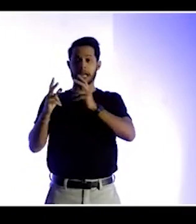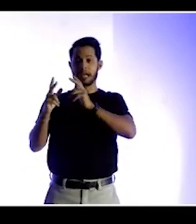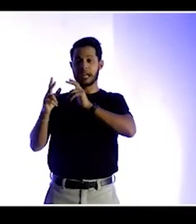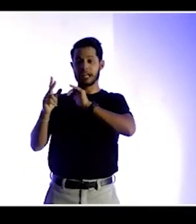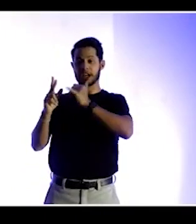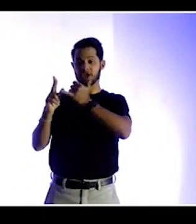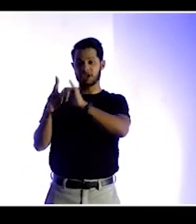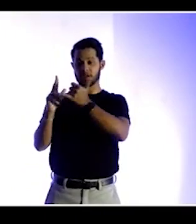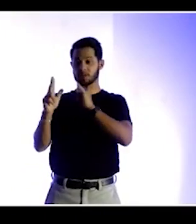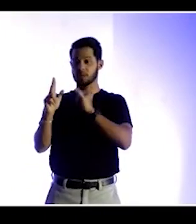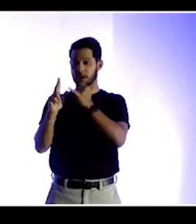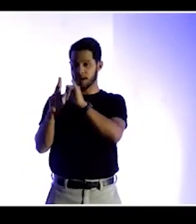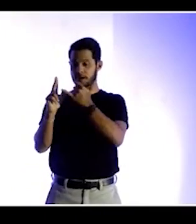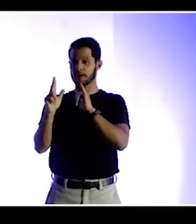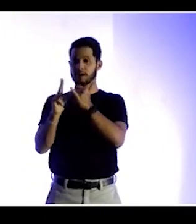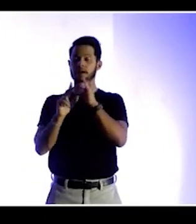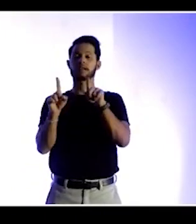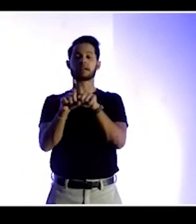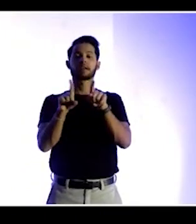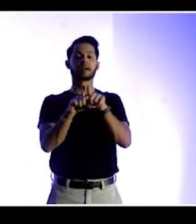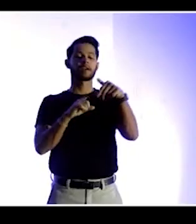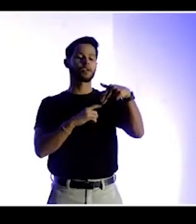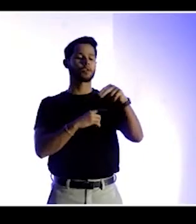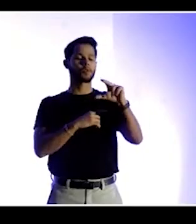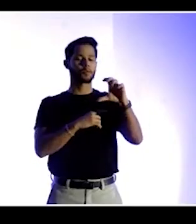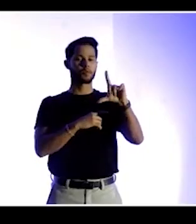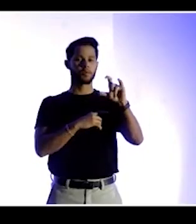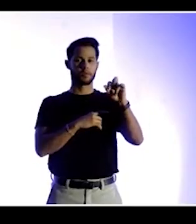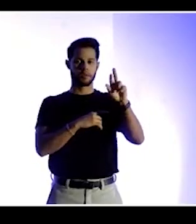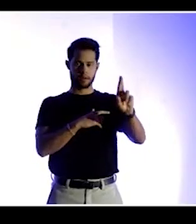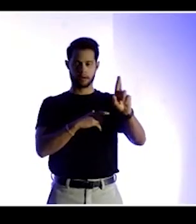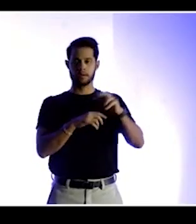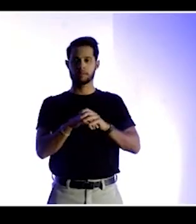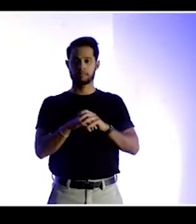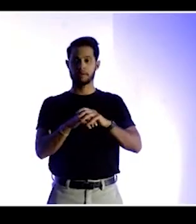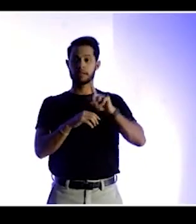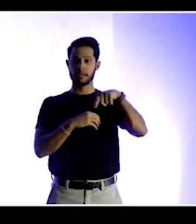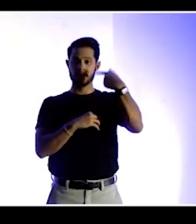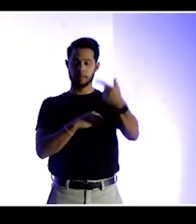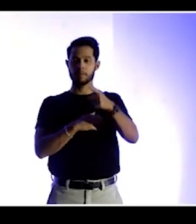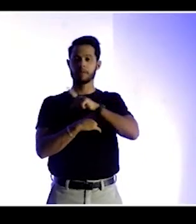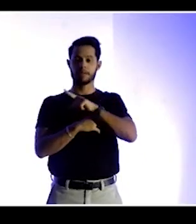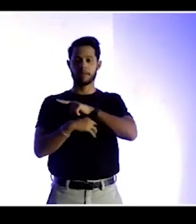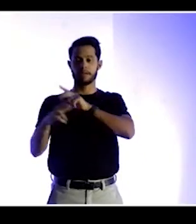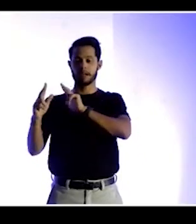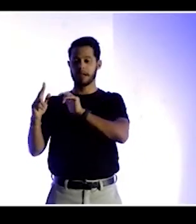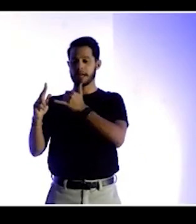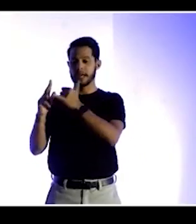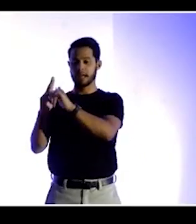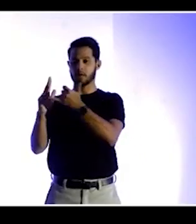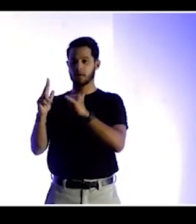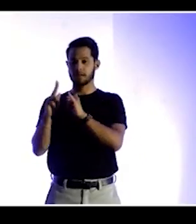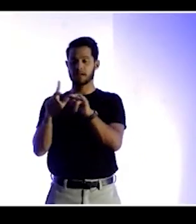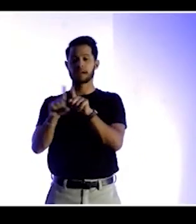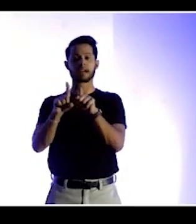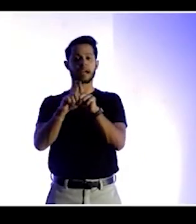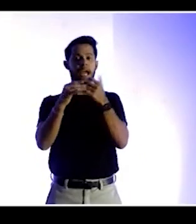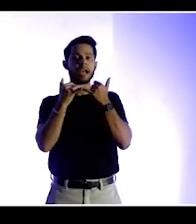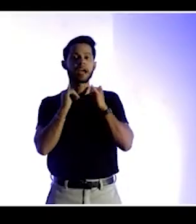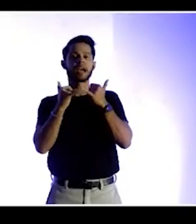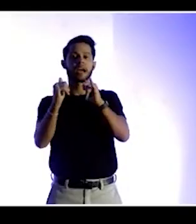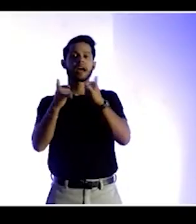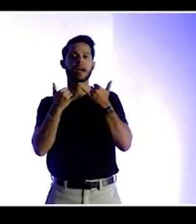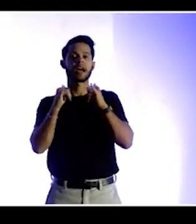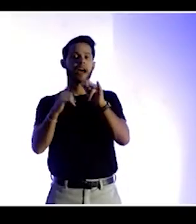nuclear. Em 2022, encostou na eólica, em 23 encostou na hidrelétrica de grande porte,